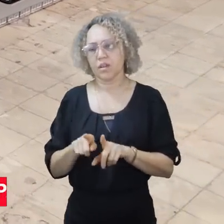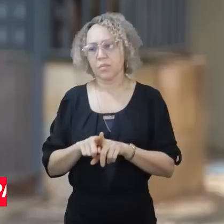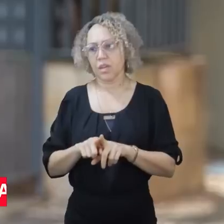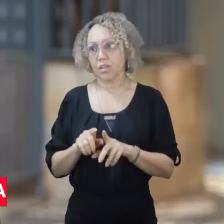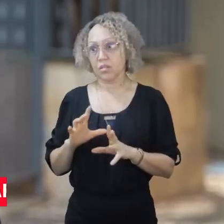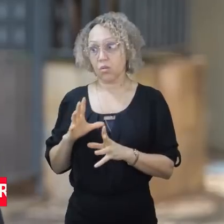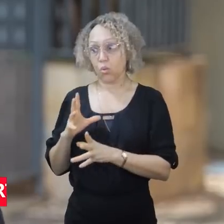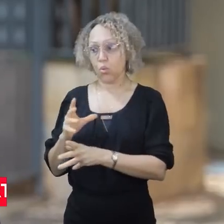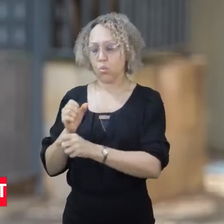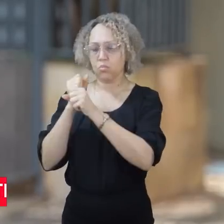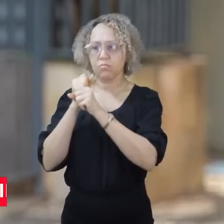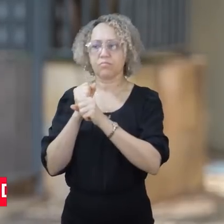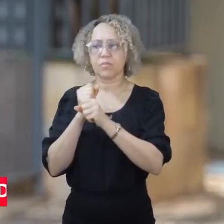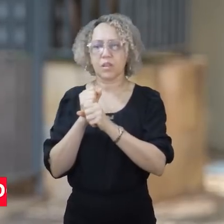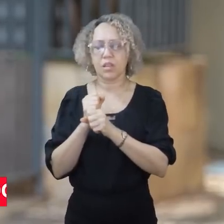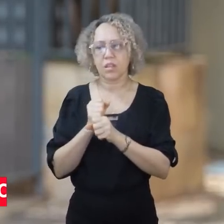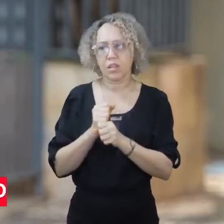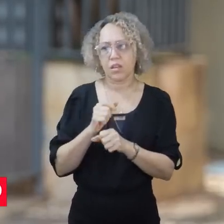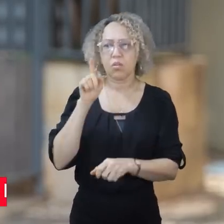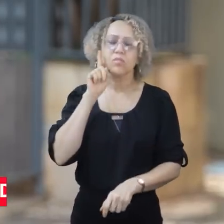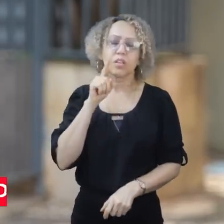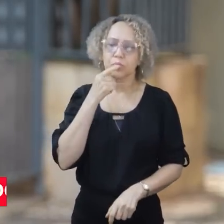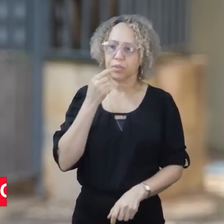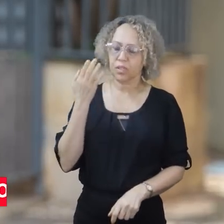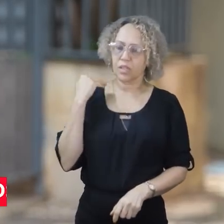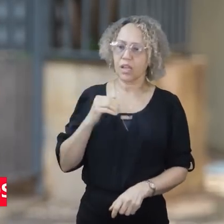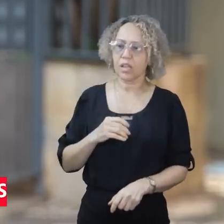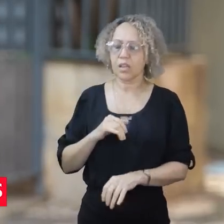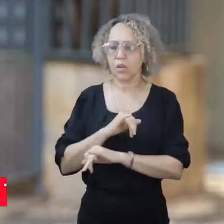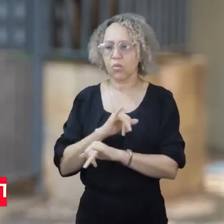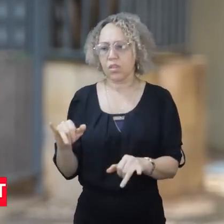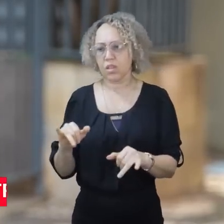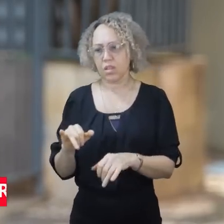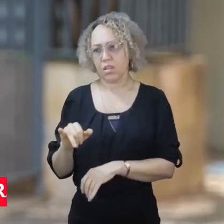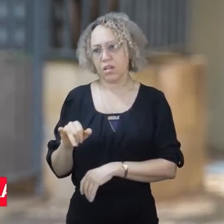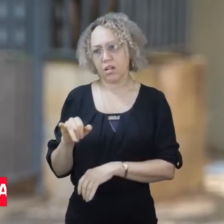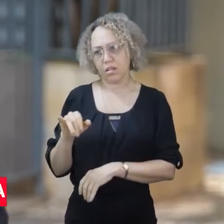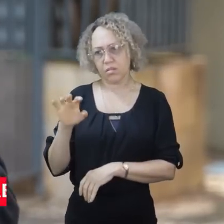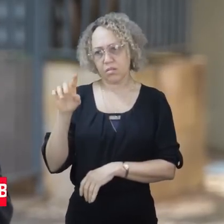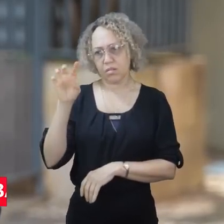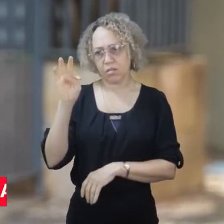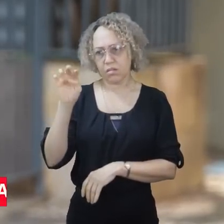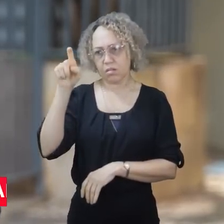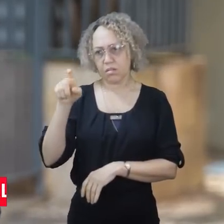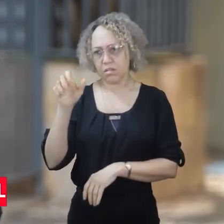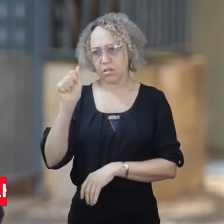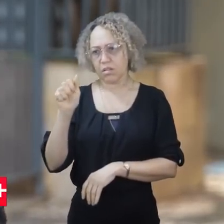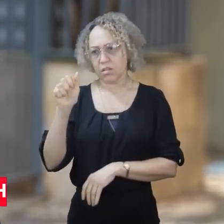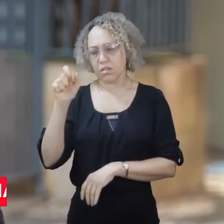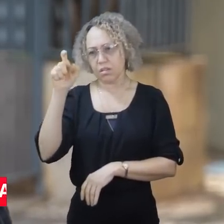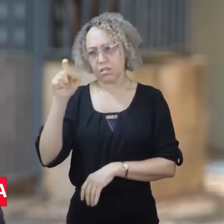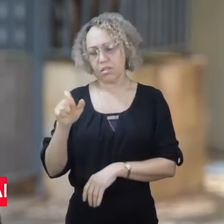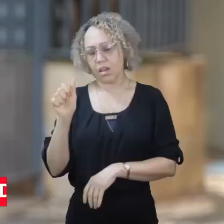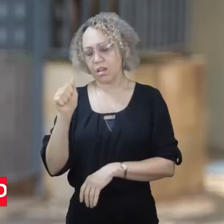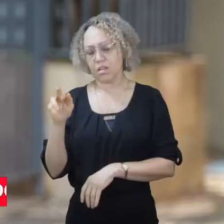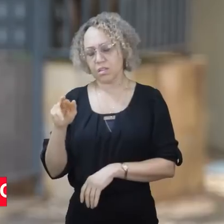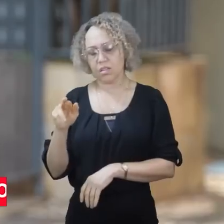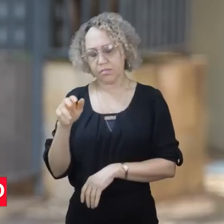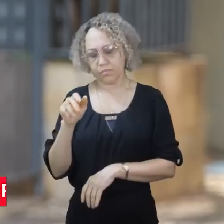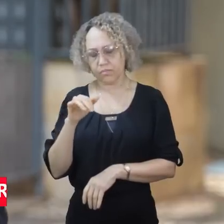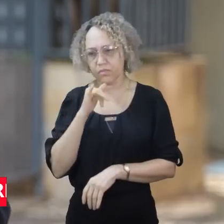desproporcionais. Recentemente, os Estados Unidos anunciaram tarifas para importação de produtos de mais de 180 países no